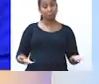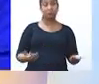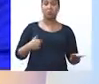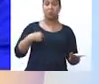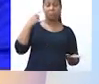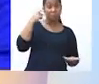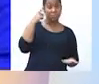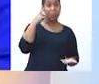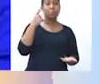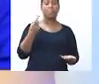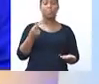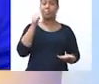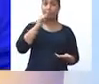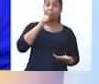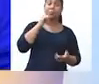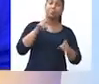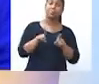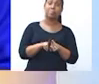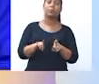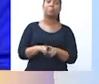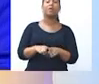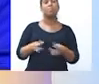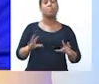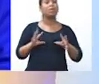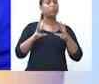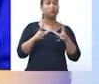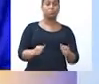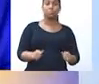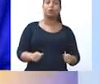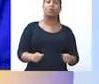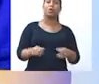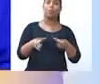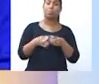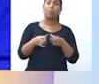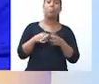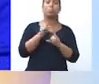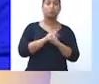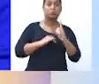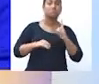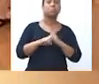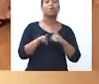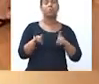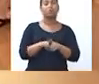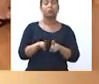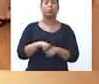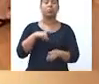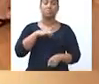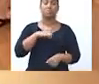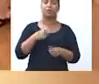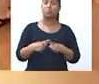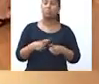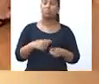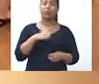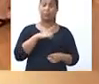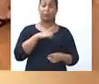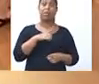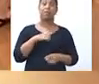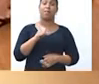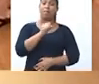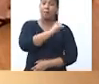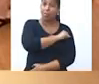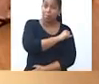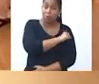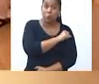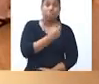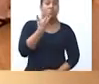claro, isso pesa muito para a menina, mas, no geral, a classe social também pesa. Interfere, né? Porque você tem alunos que os